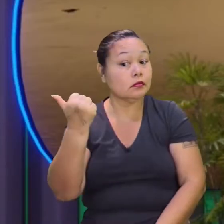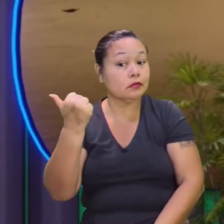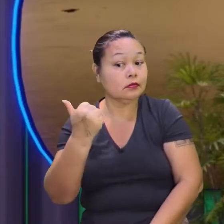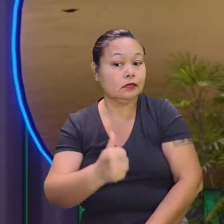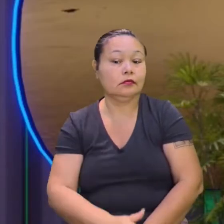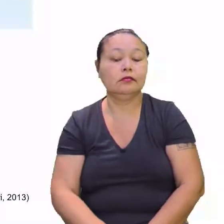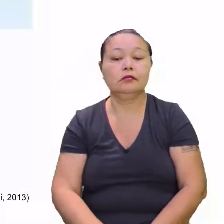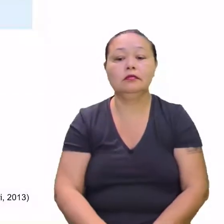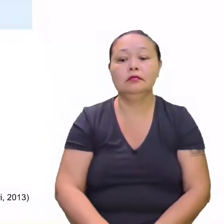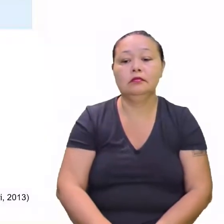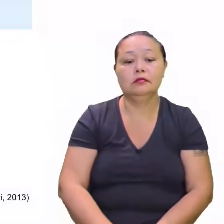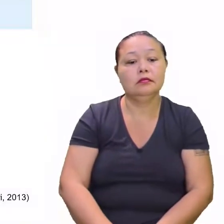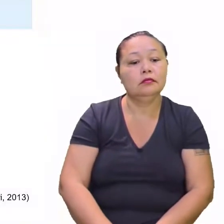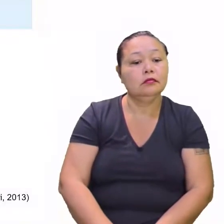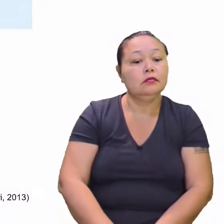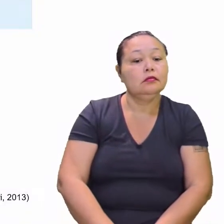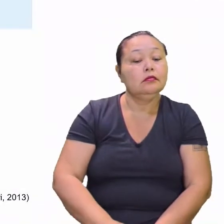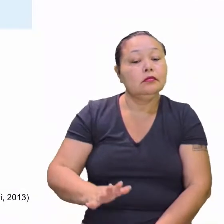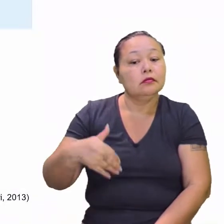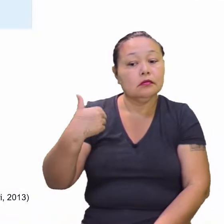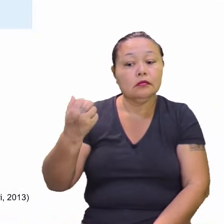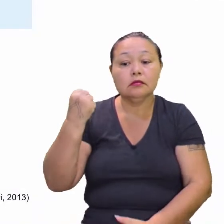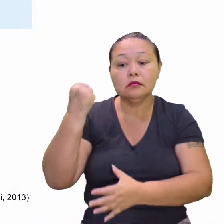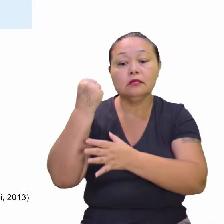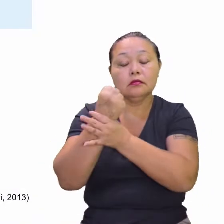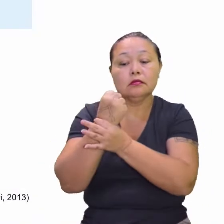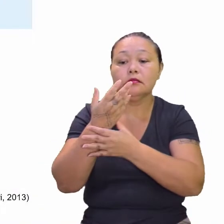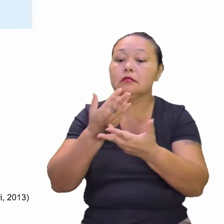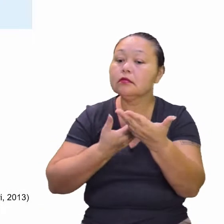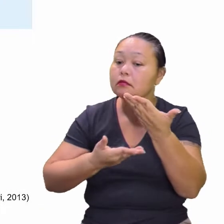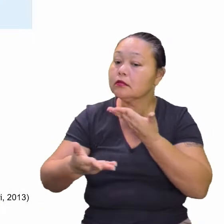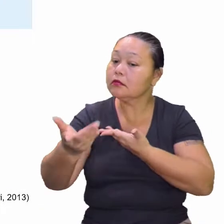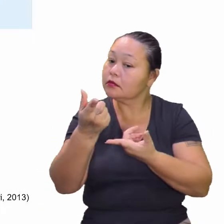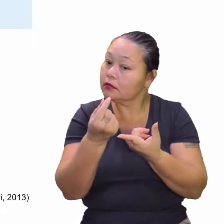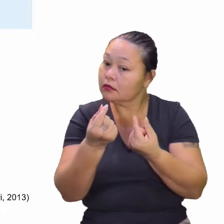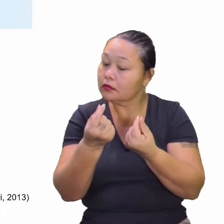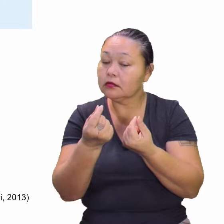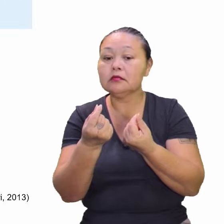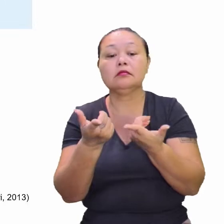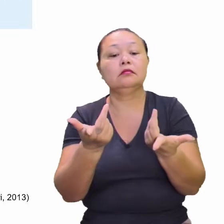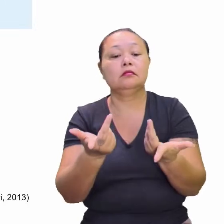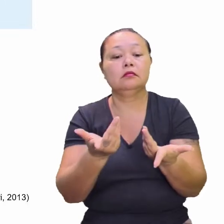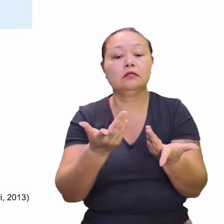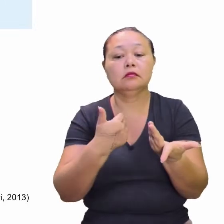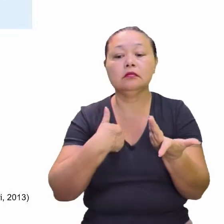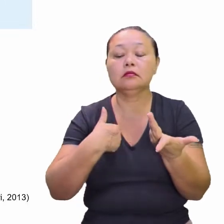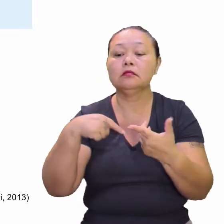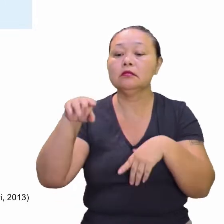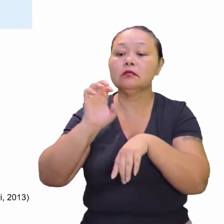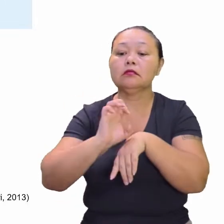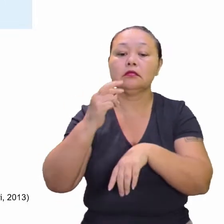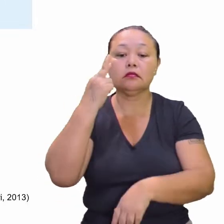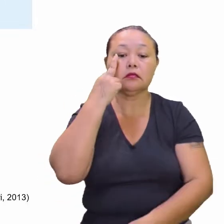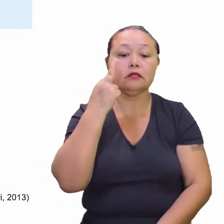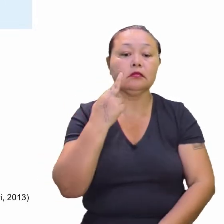lá? E isso acaba garantindo, né, as relações comerciais, né, professor Jorge? Isso. No estado de